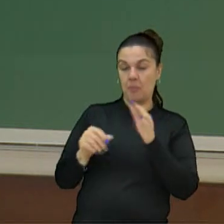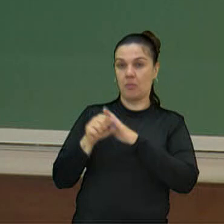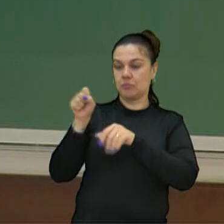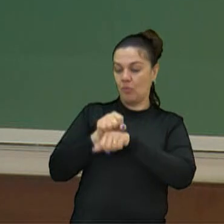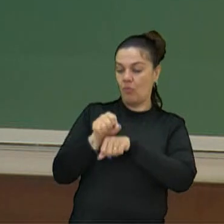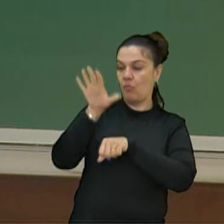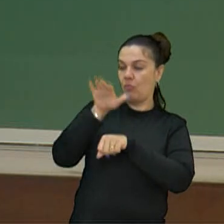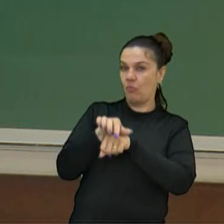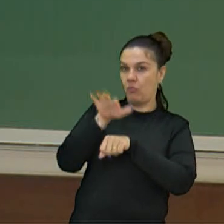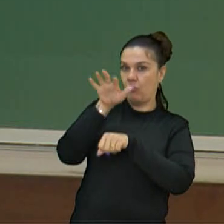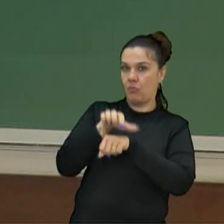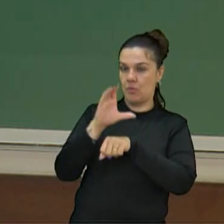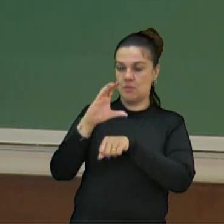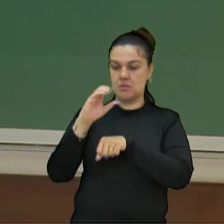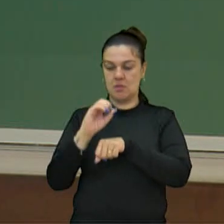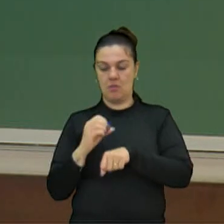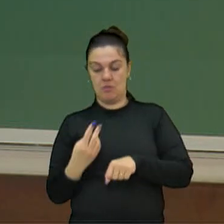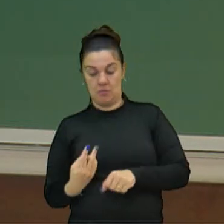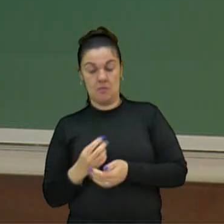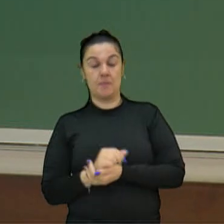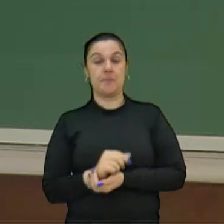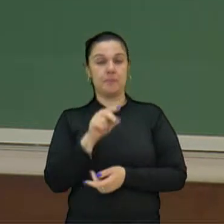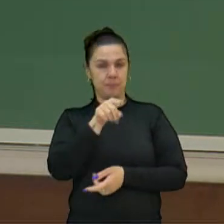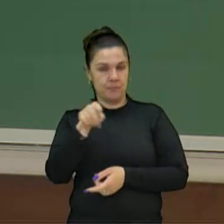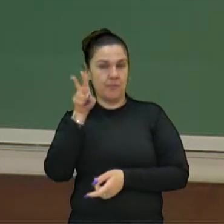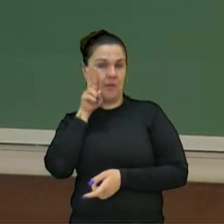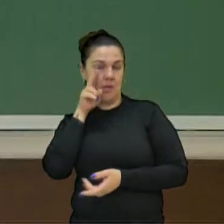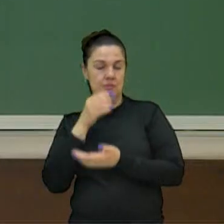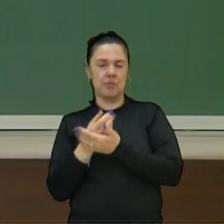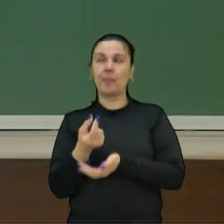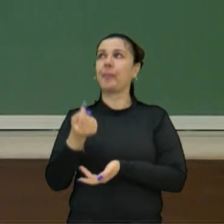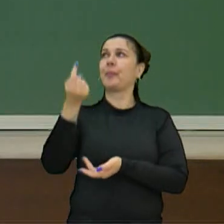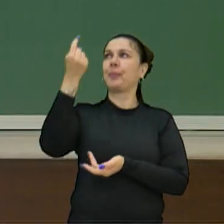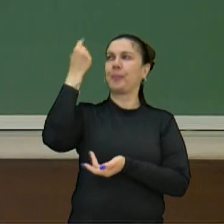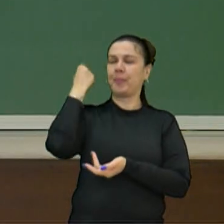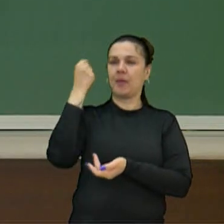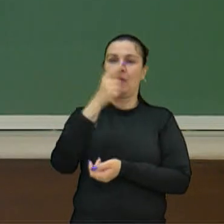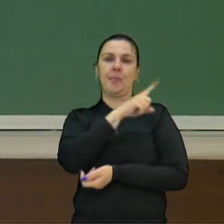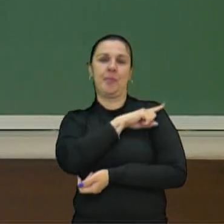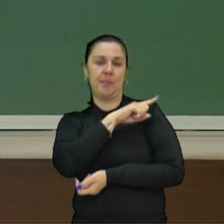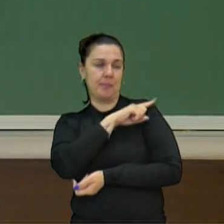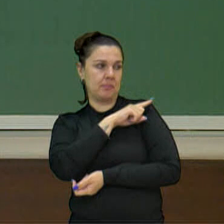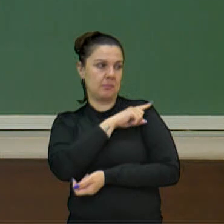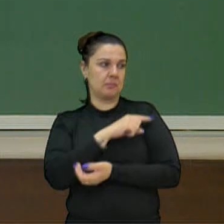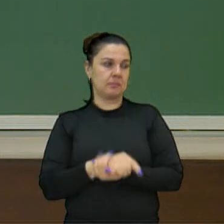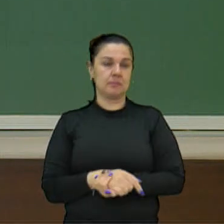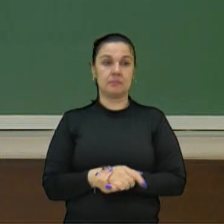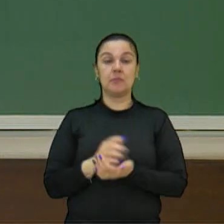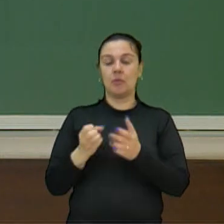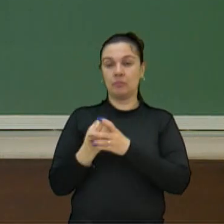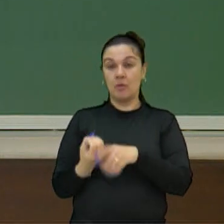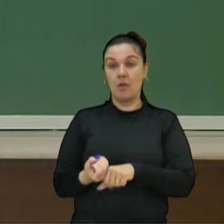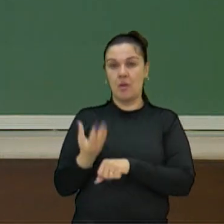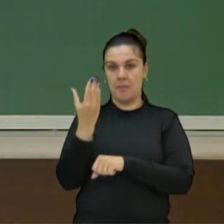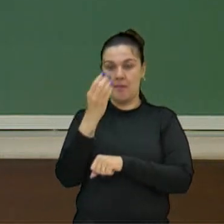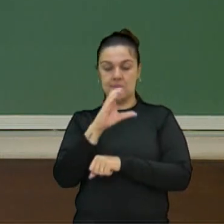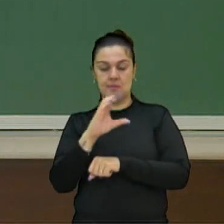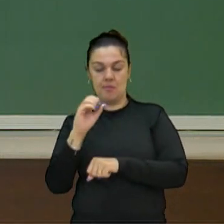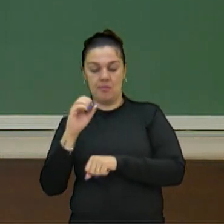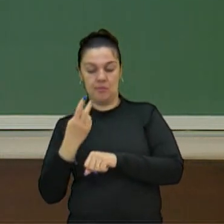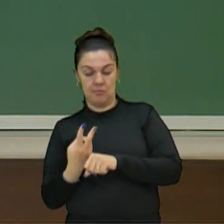libera CO2, né? Então, vocês lembram lá que vocês estudaram isso lá na primeira série, fermentação alcoólica libera CO2 na